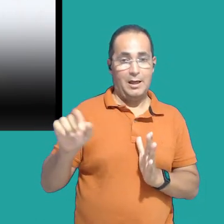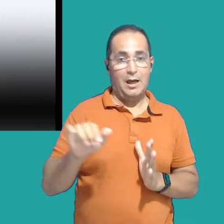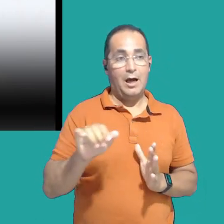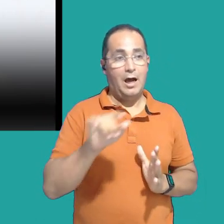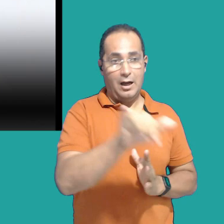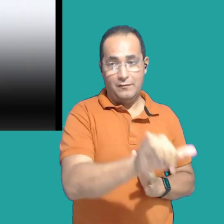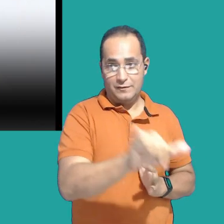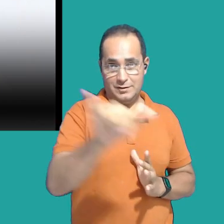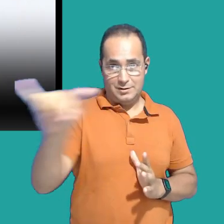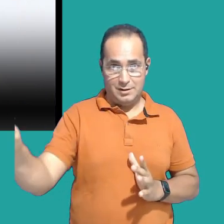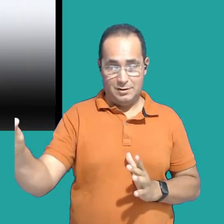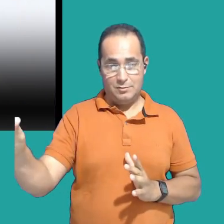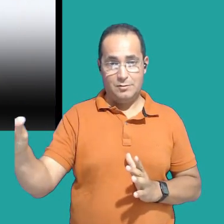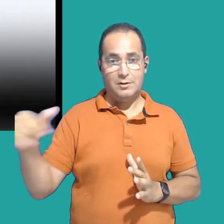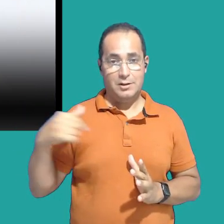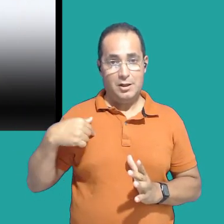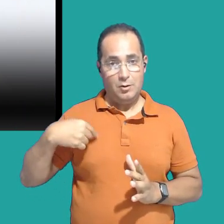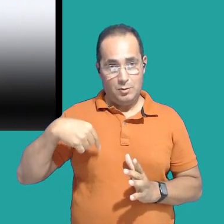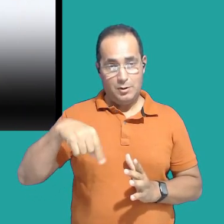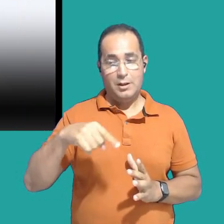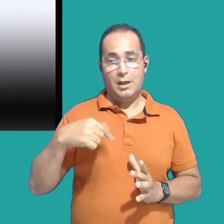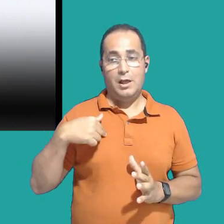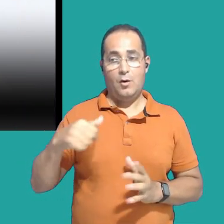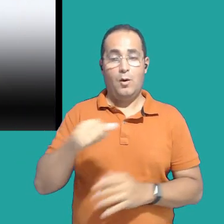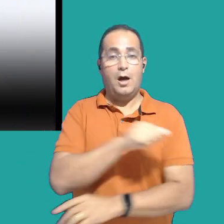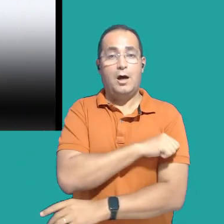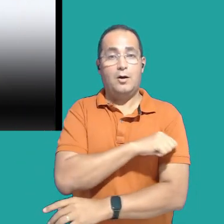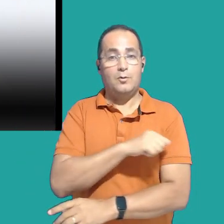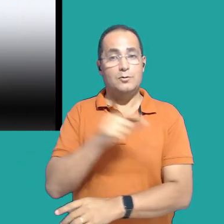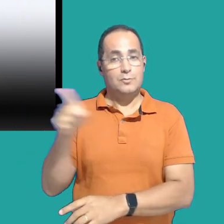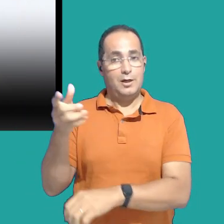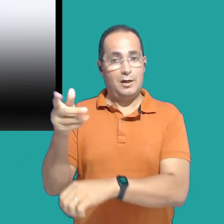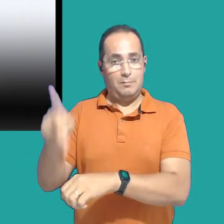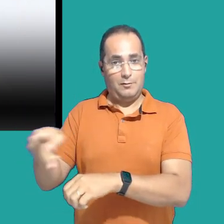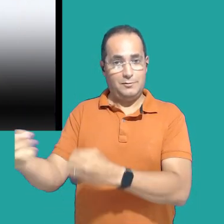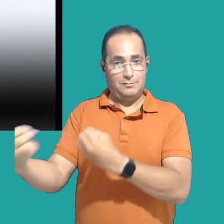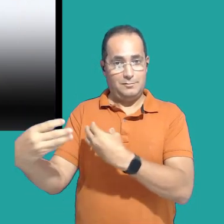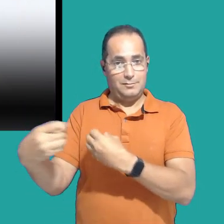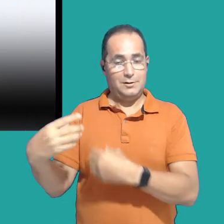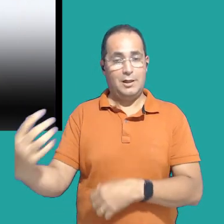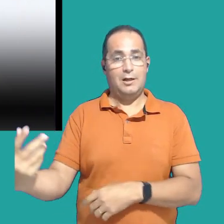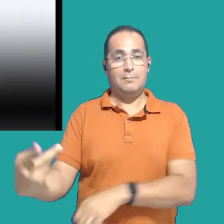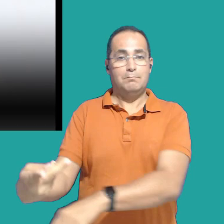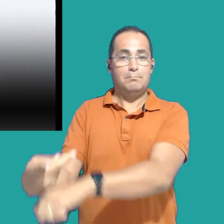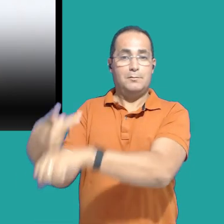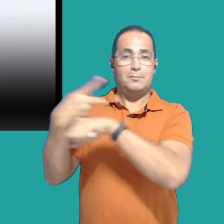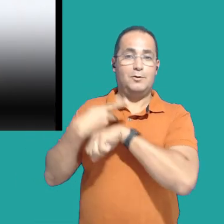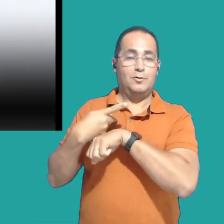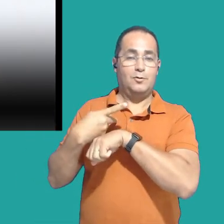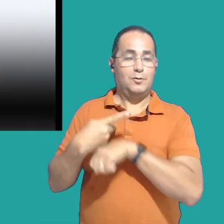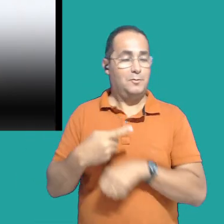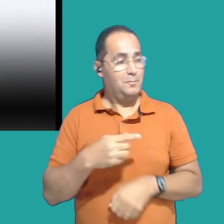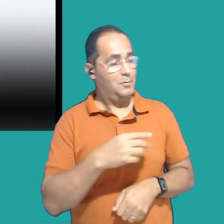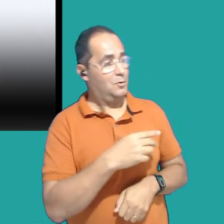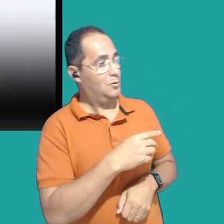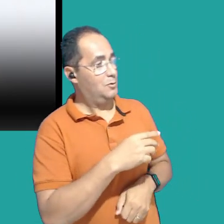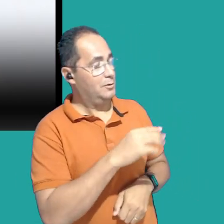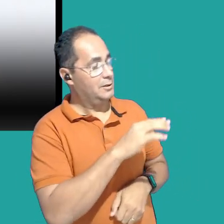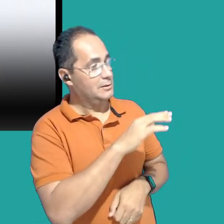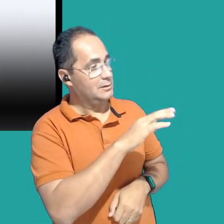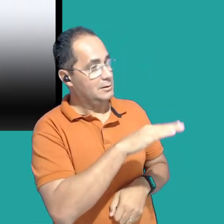soube que eu seria aluno dela, então ela me procurou e buscou